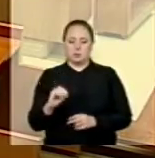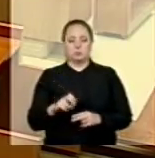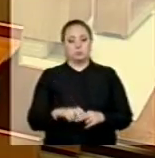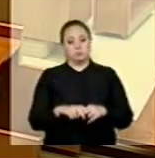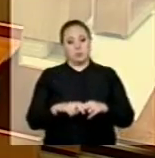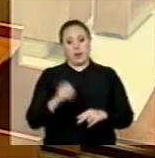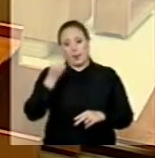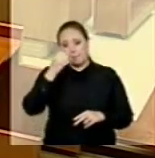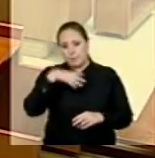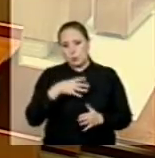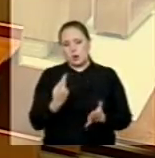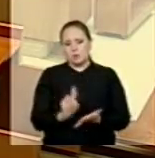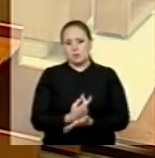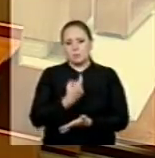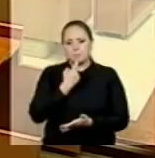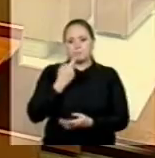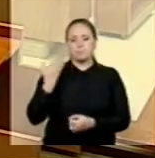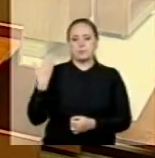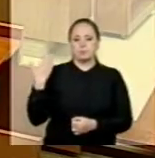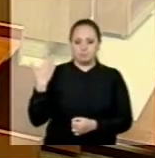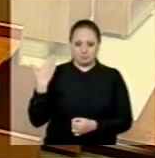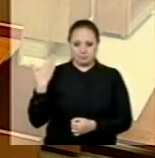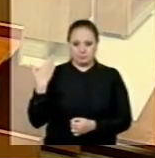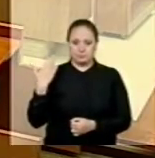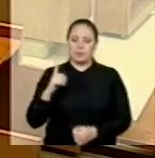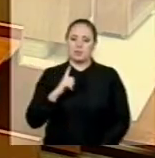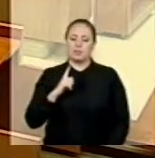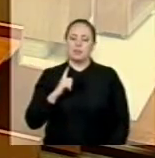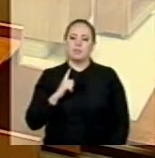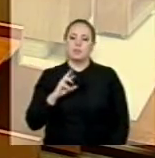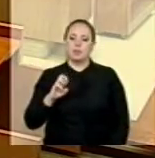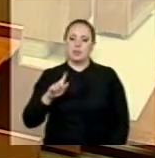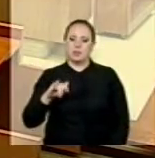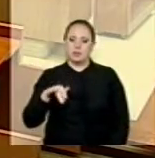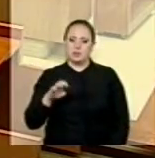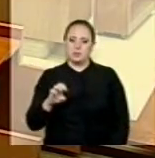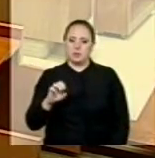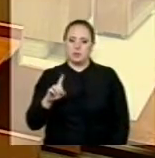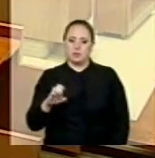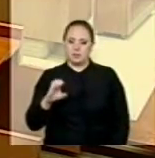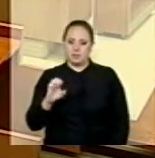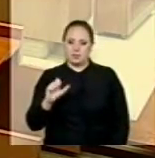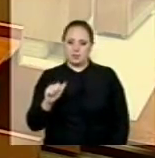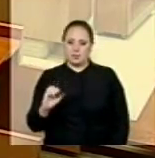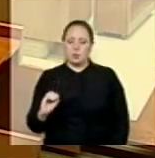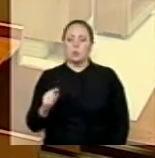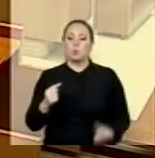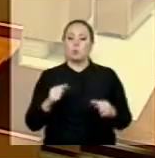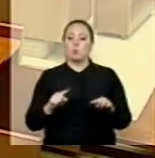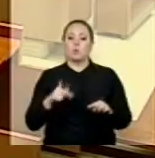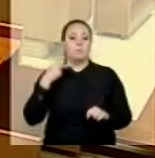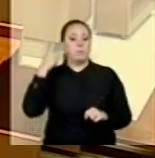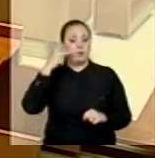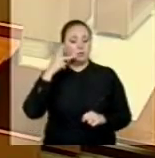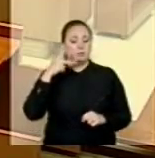no passado recente, em regime de exceção contra parlamentares.